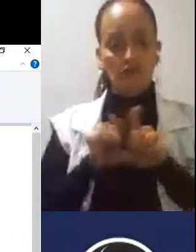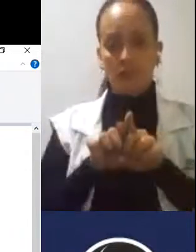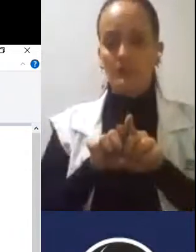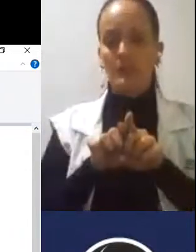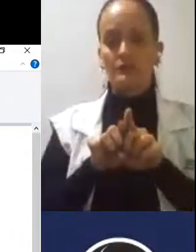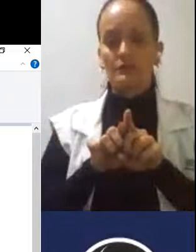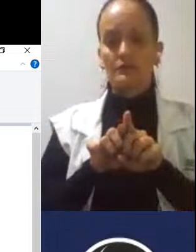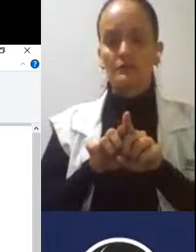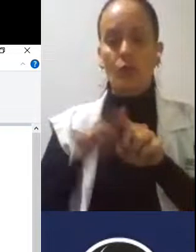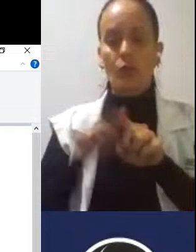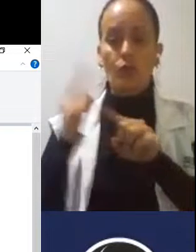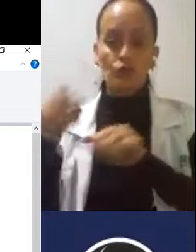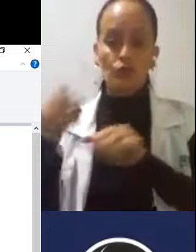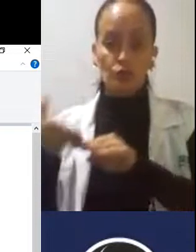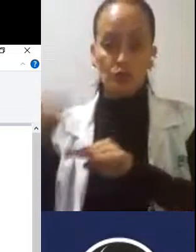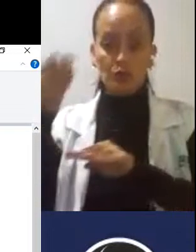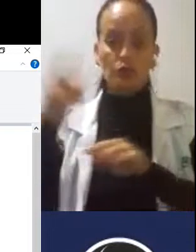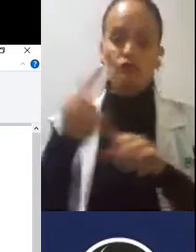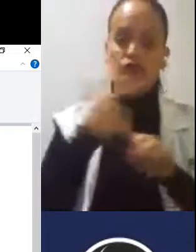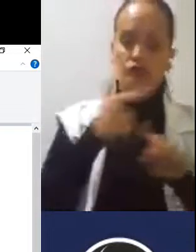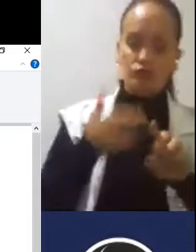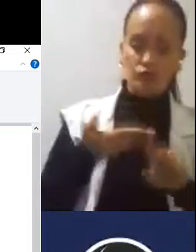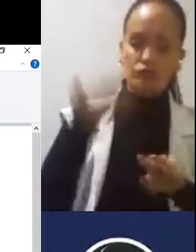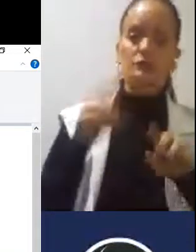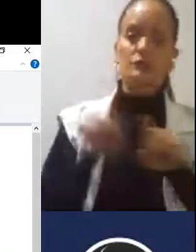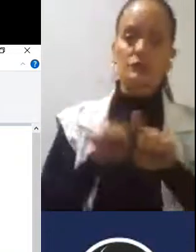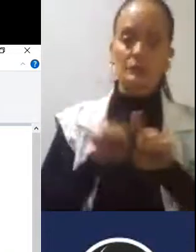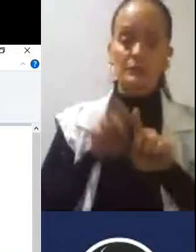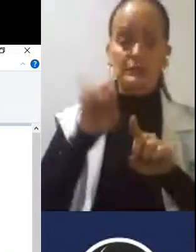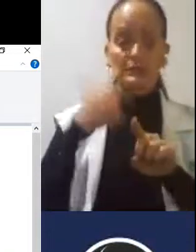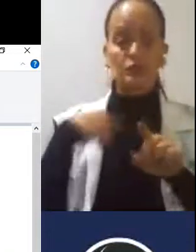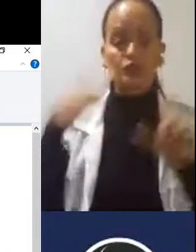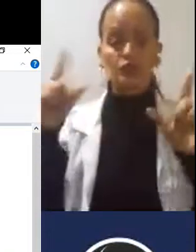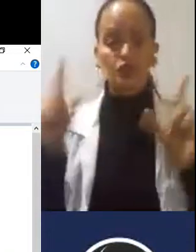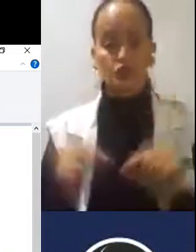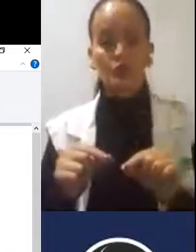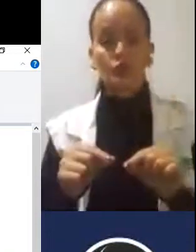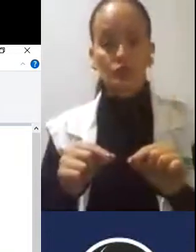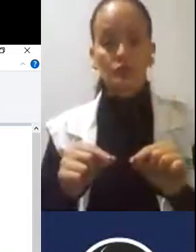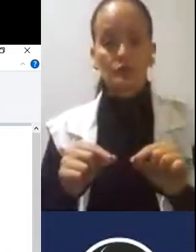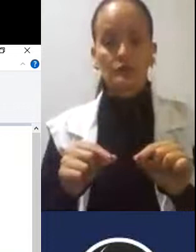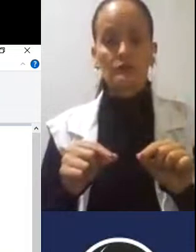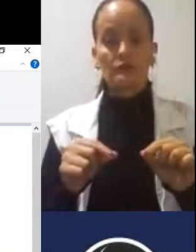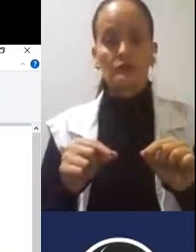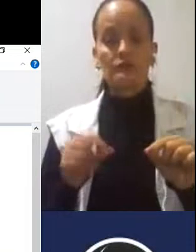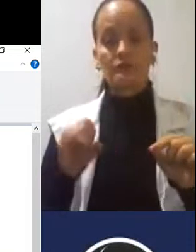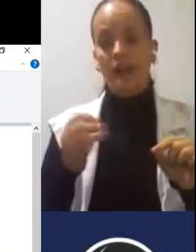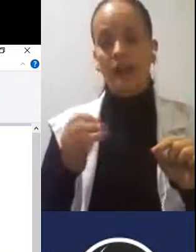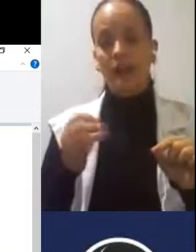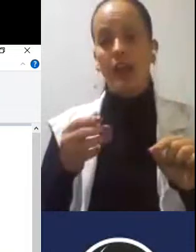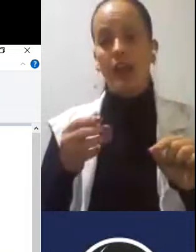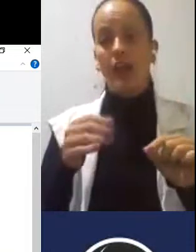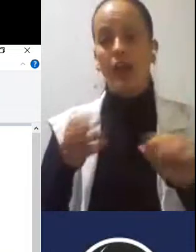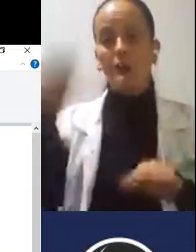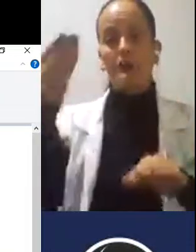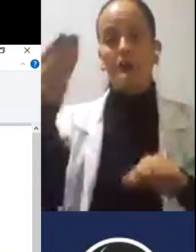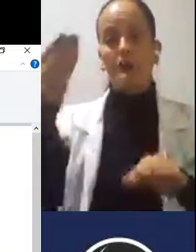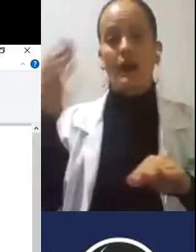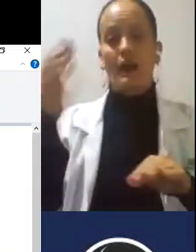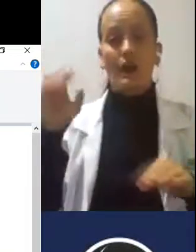resistência, se a gente diminui a resistência, o que a gente faz com a corrente? A gente aumenta a corrente elétrica, entendeu?